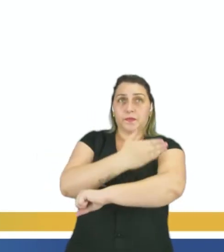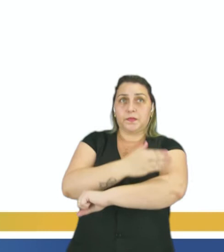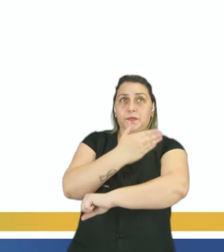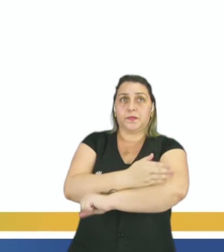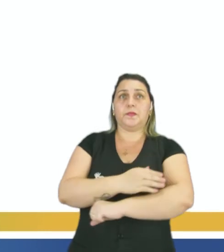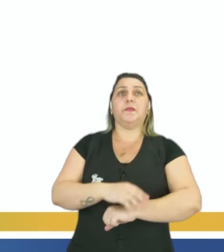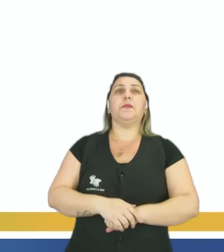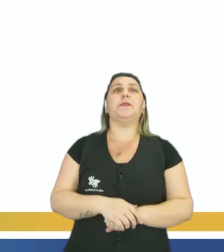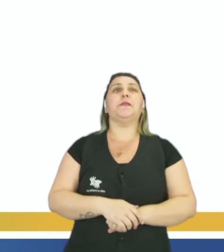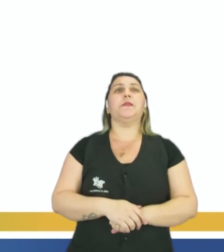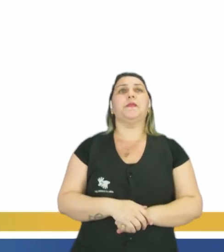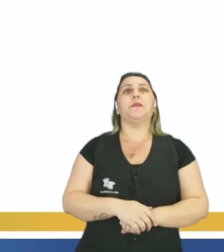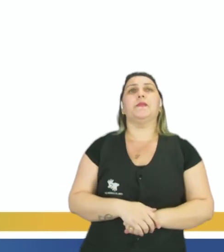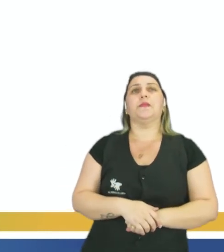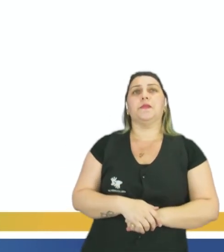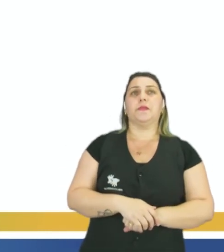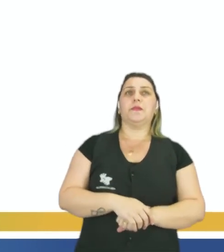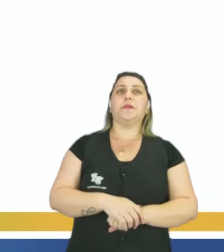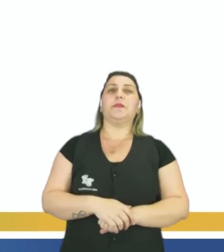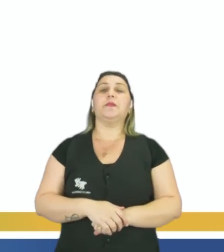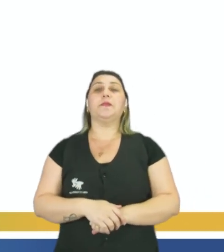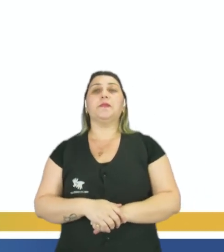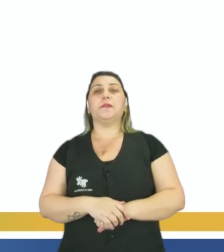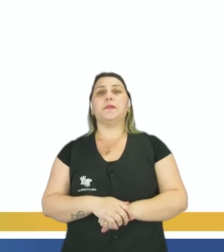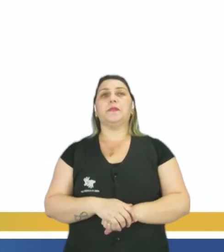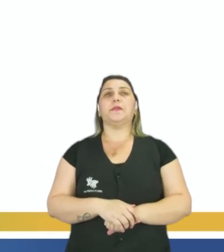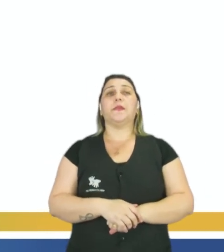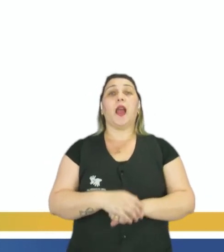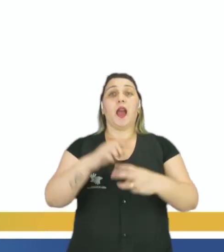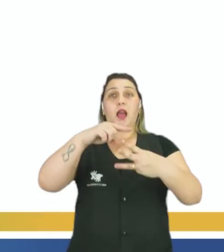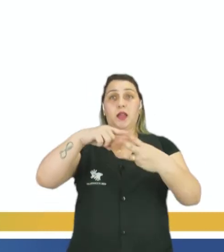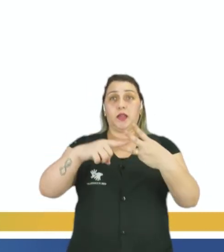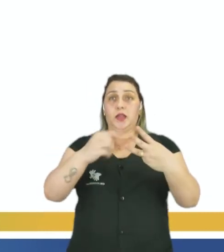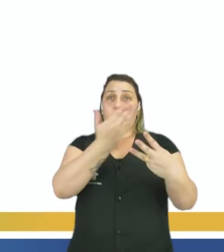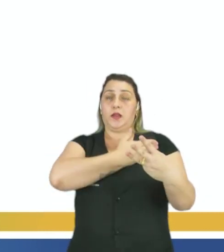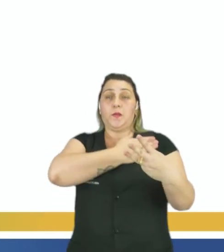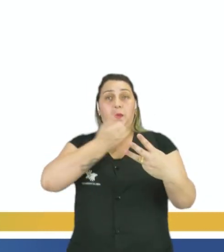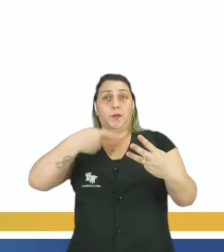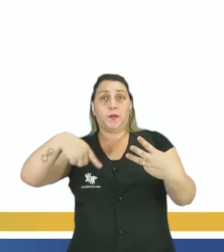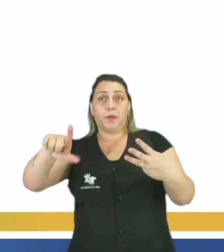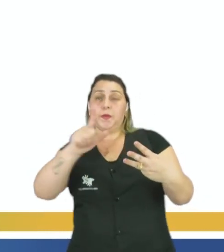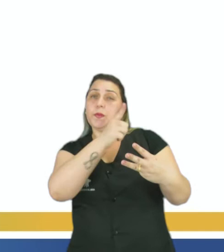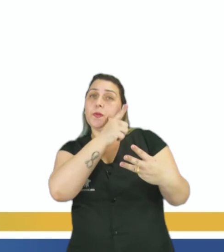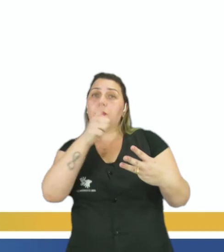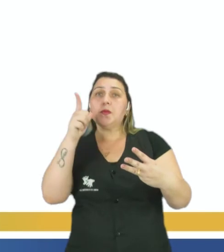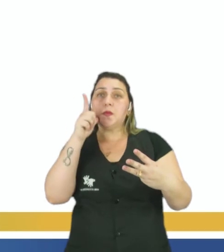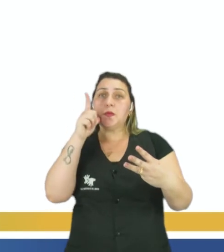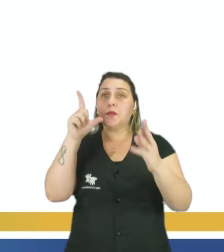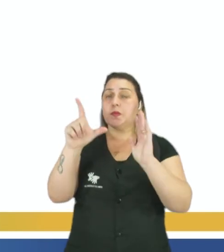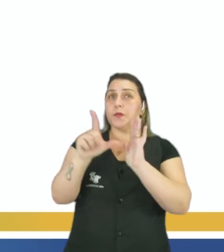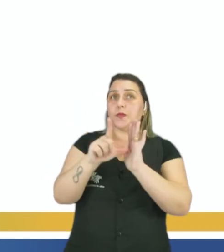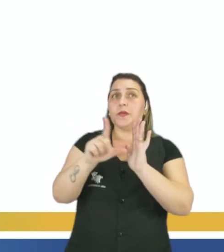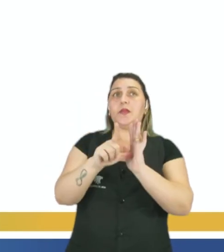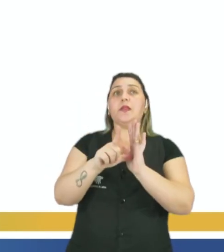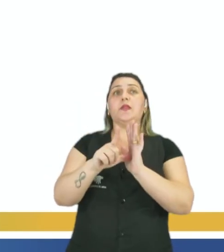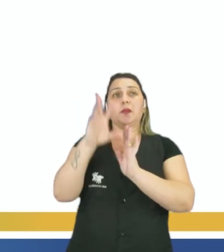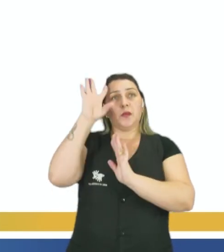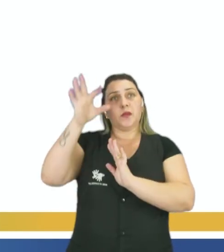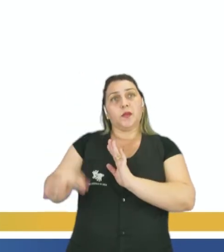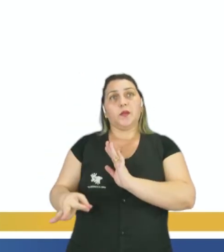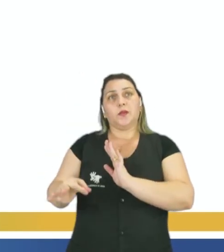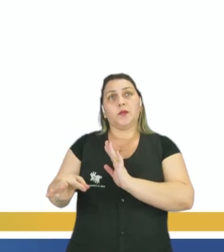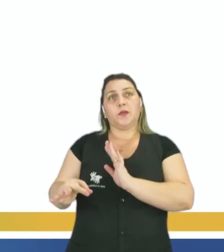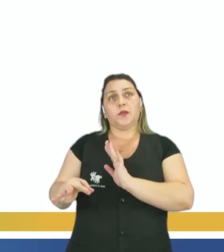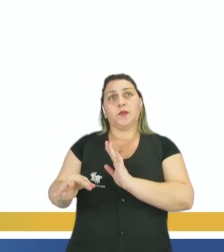Então acompanhem comigo o material. 3 amigos foram a uma lanchonete e resolveram